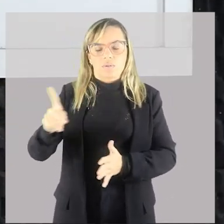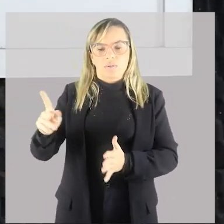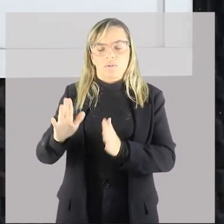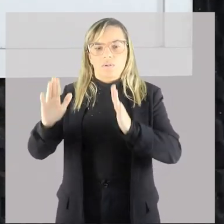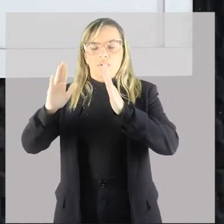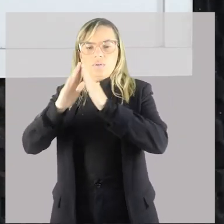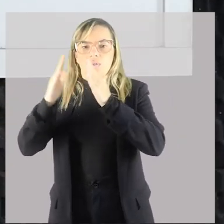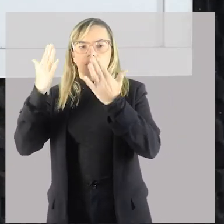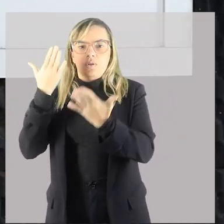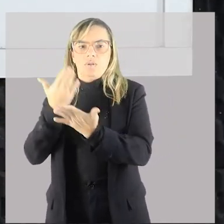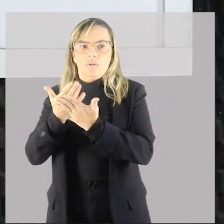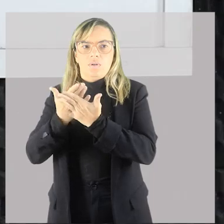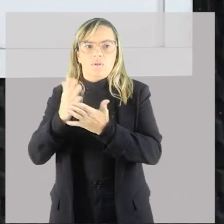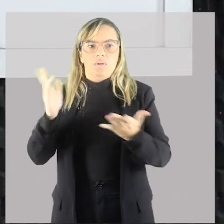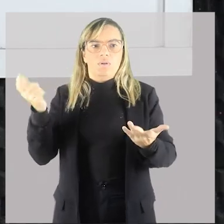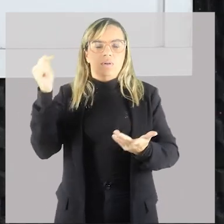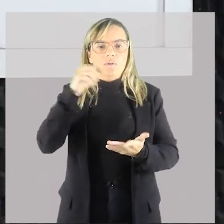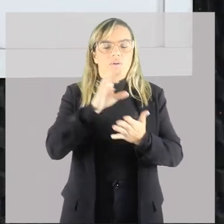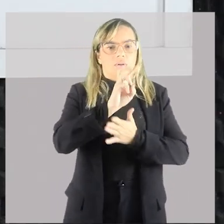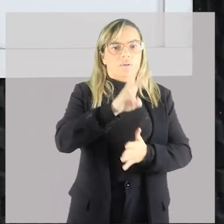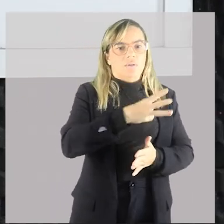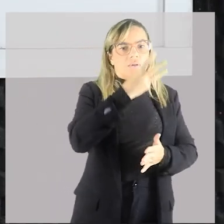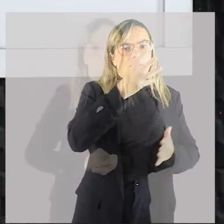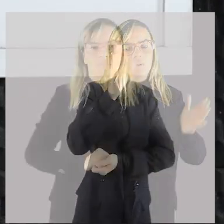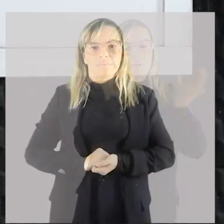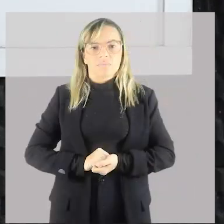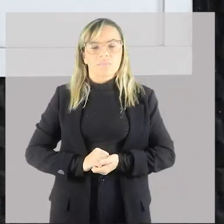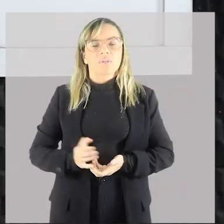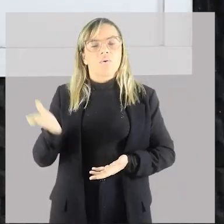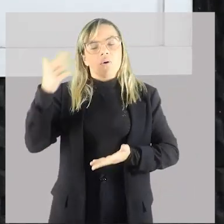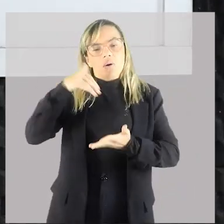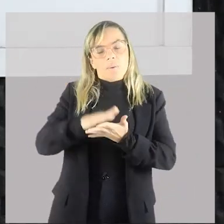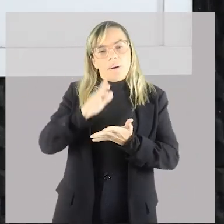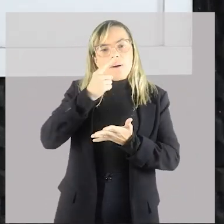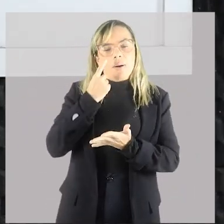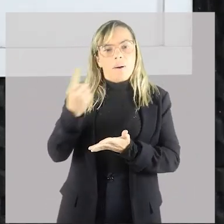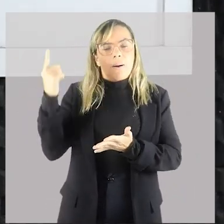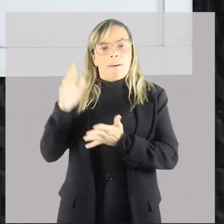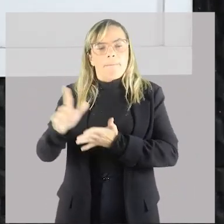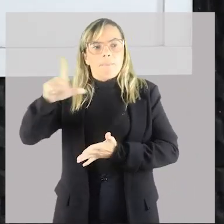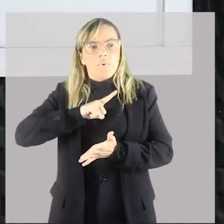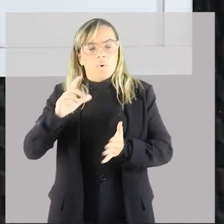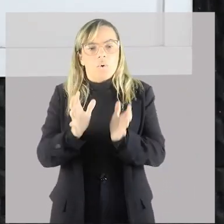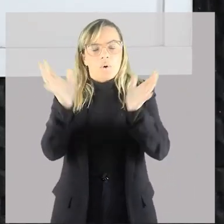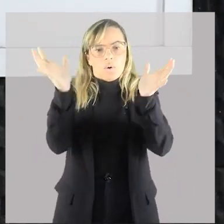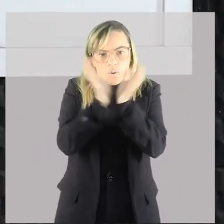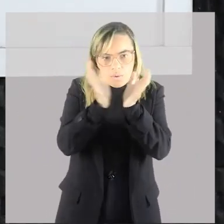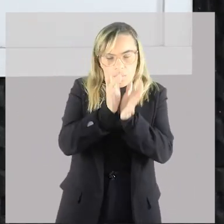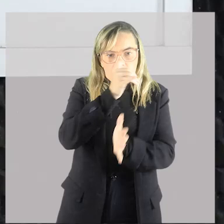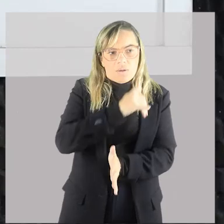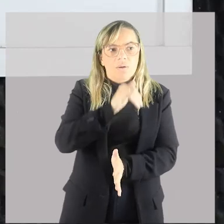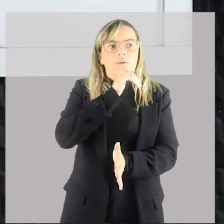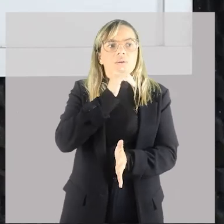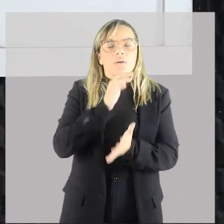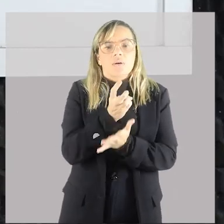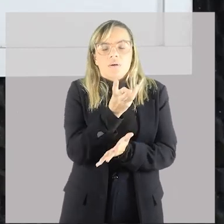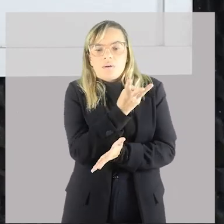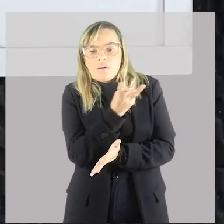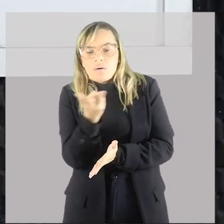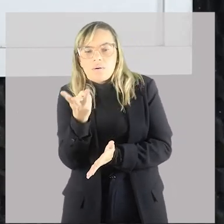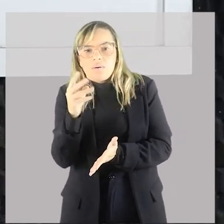para formar 3 grupos, tá? Comissão de 3. Então, pessoal, se você tem uma comissão, por exemplo, desses